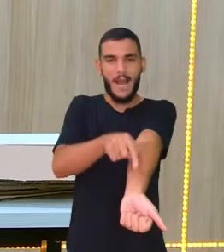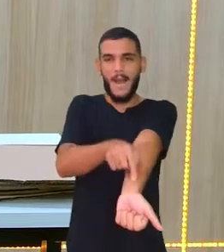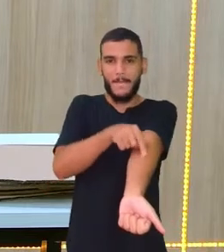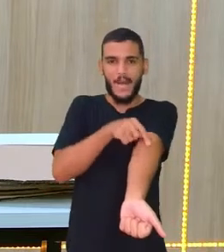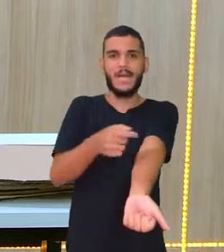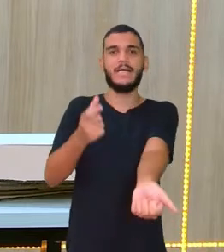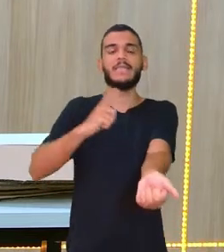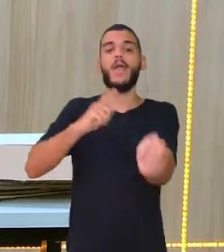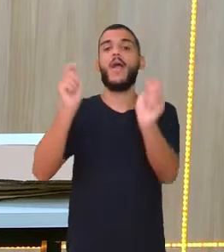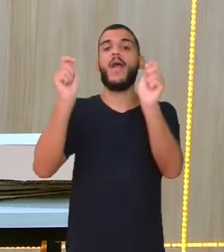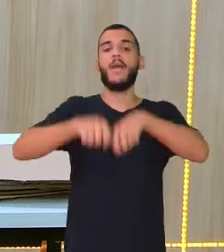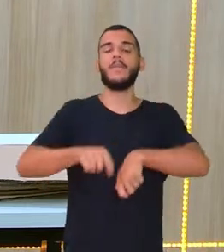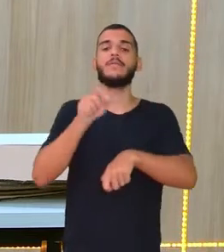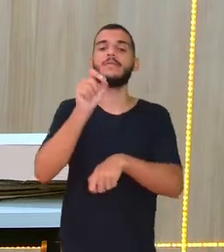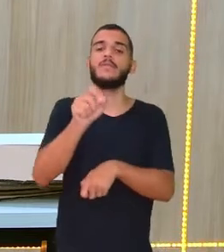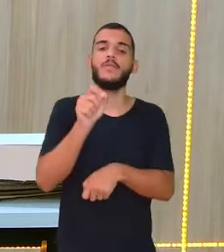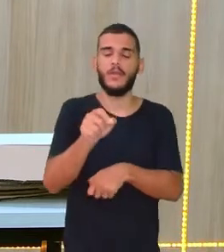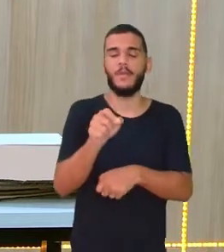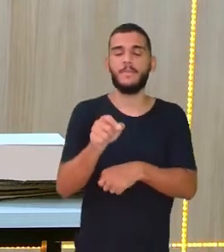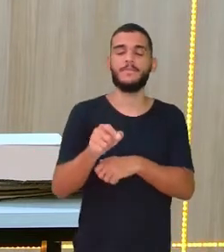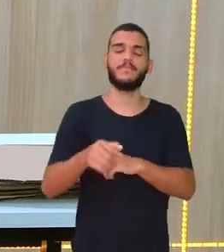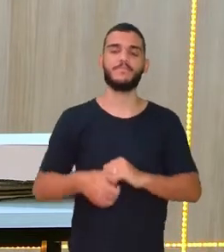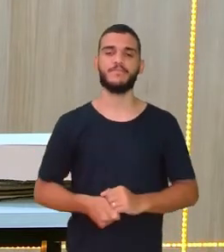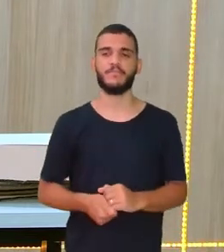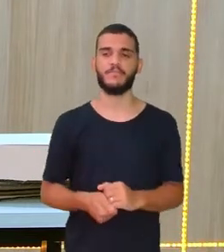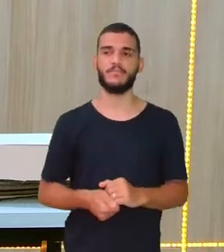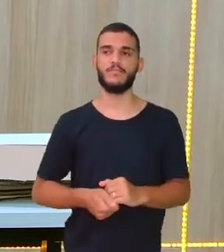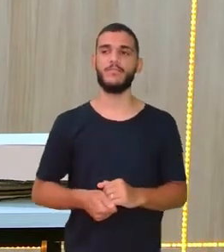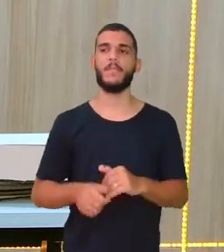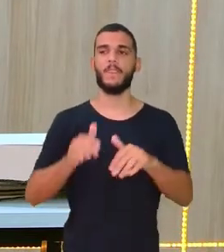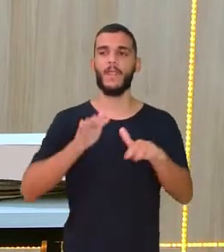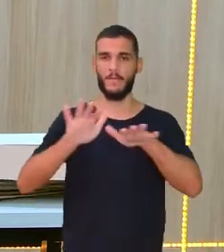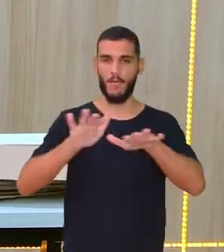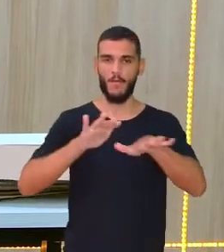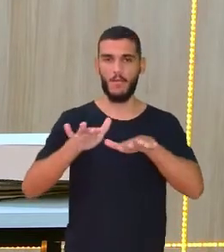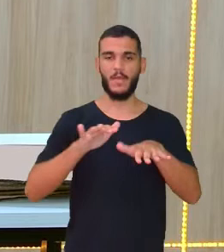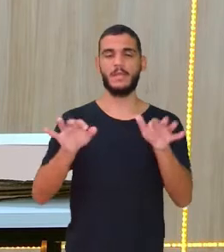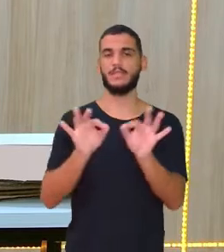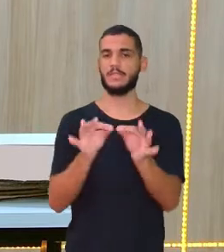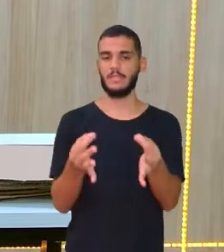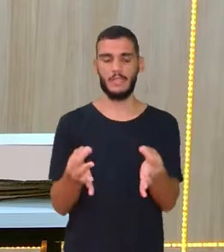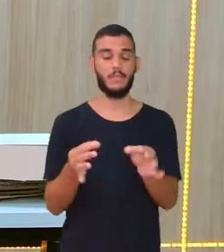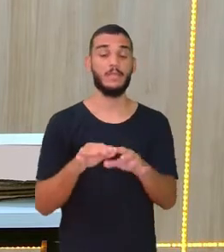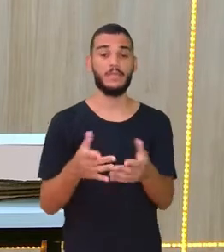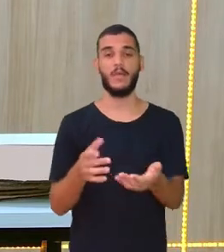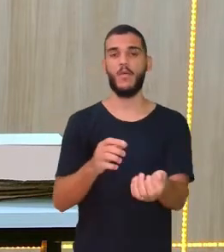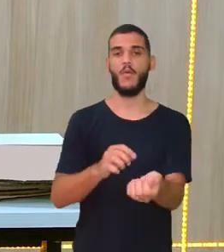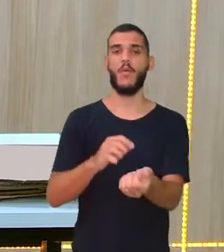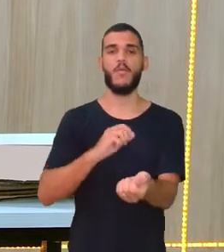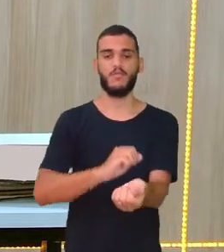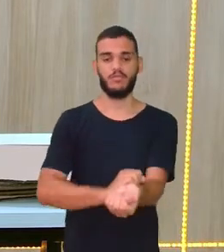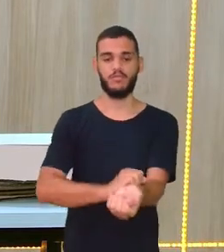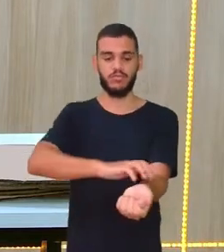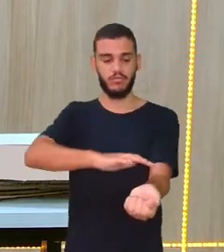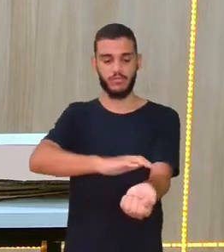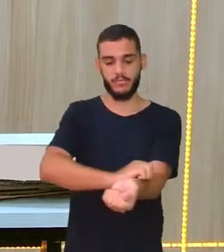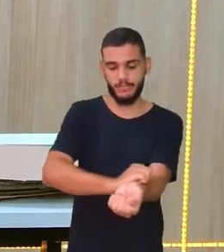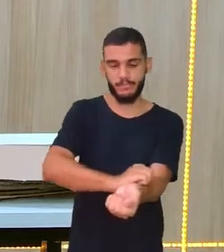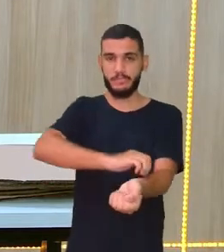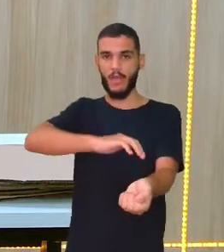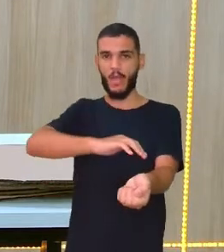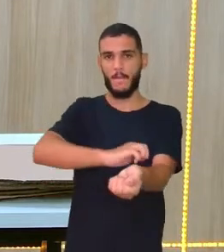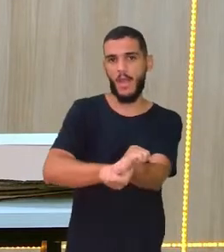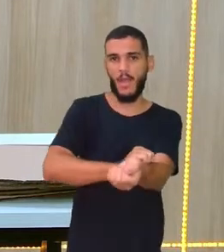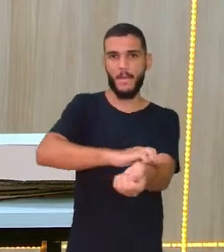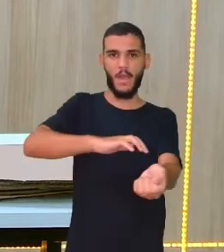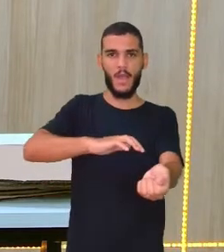essa capacidade, né? A questão aí desse também movimento involuntário, à medida que o sangue muitas vezes vai ter que voltar